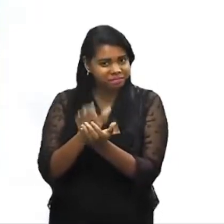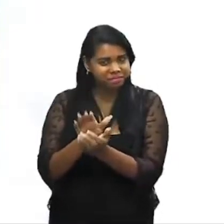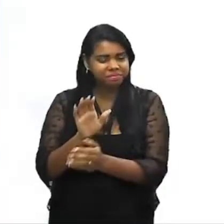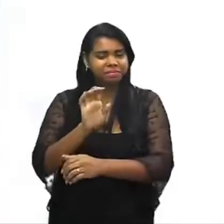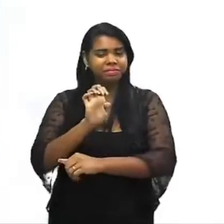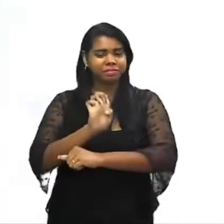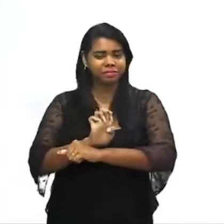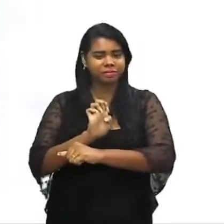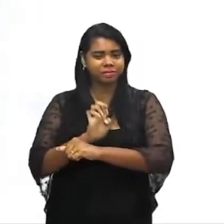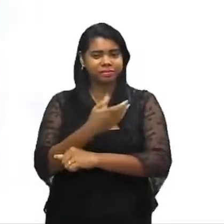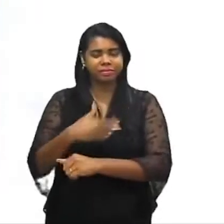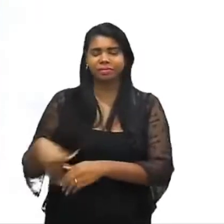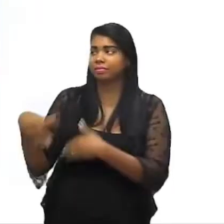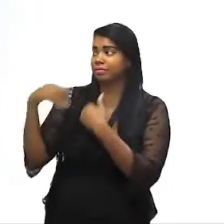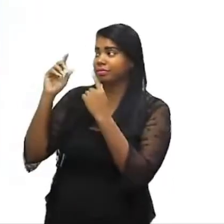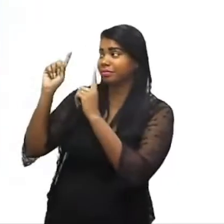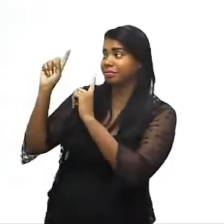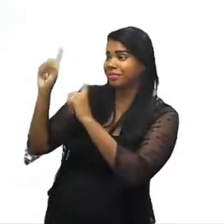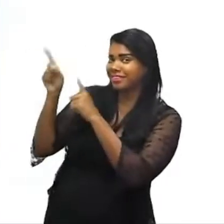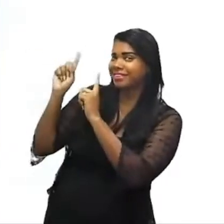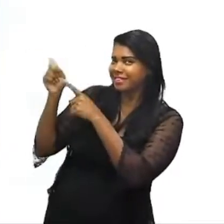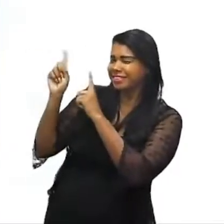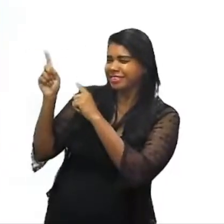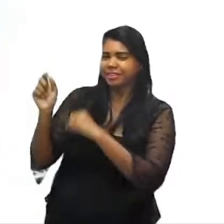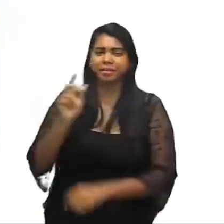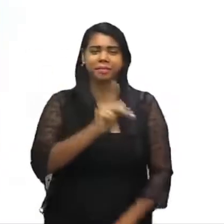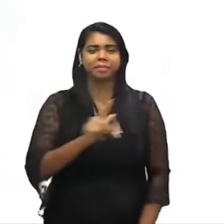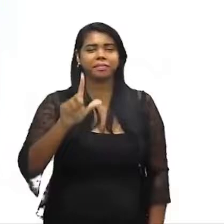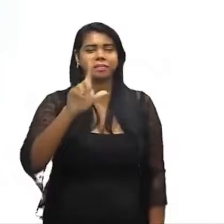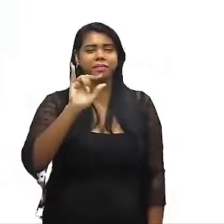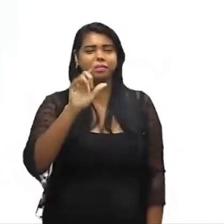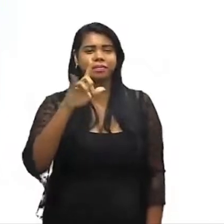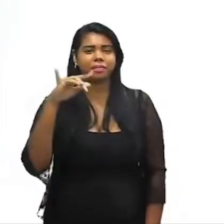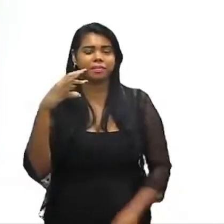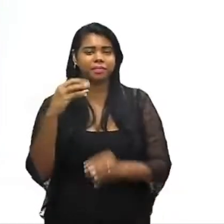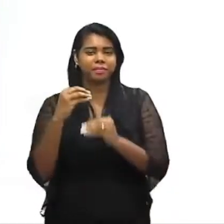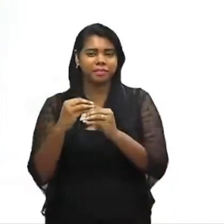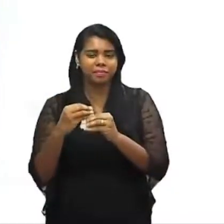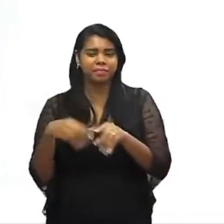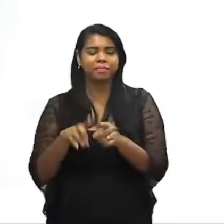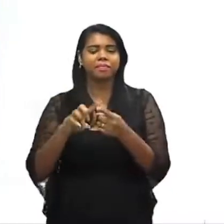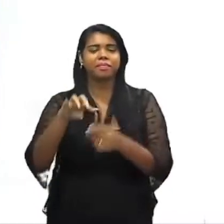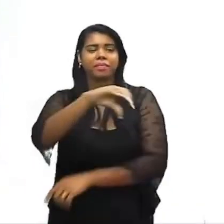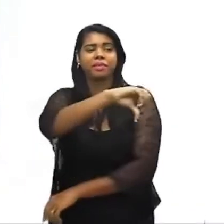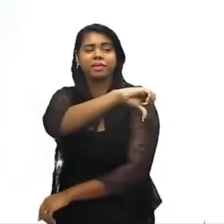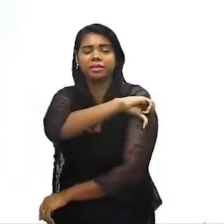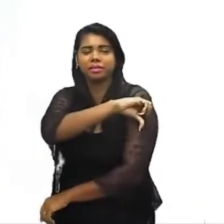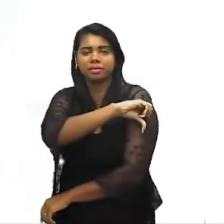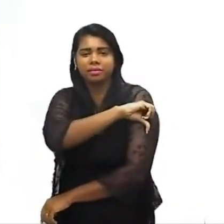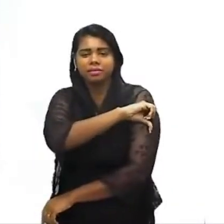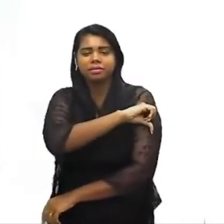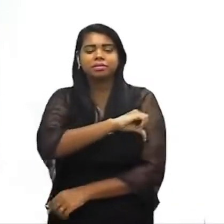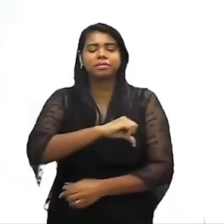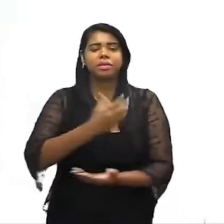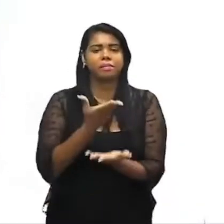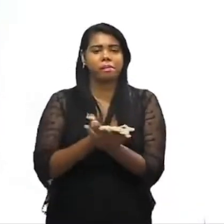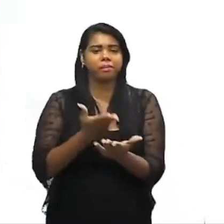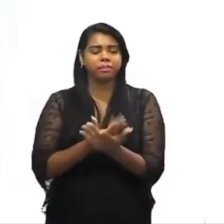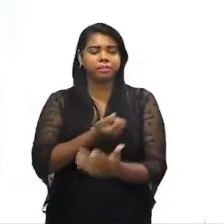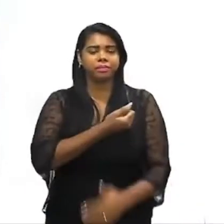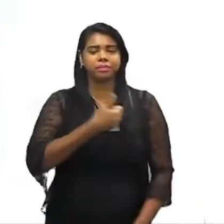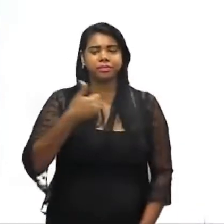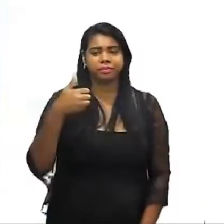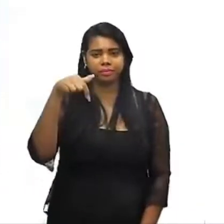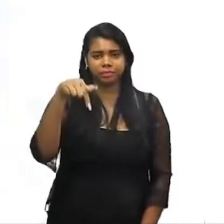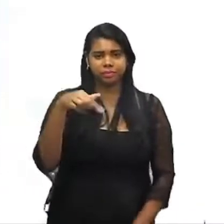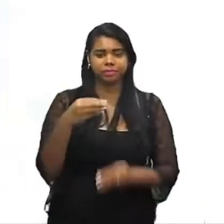Então, professora Lilian Pinto, vocês já estão cansados de saber de mim, nono ano do ensino fundamental, essa aula é de número